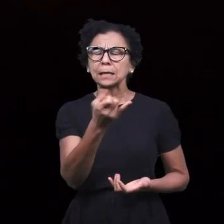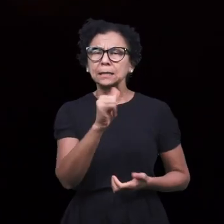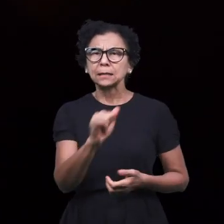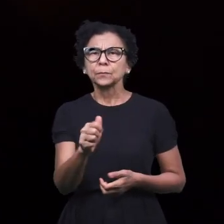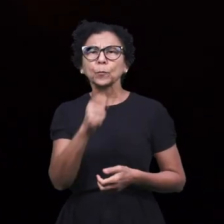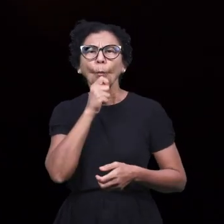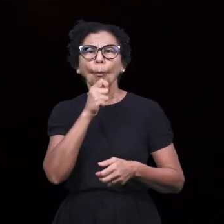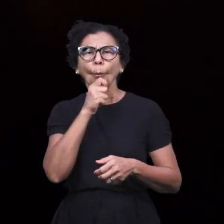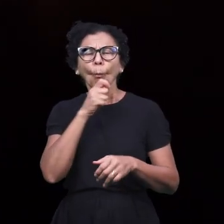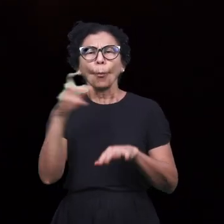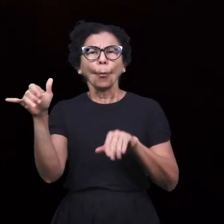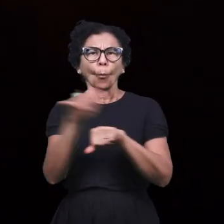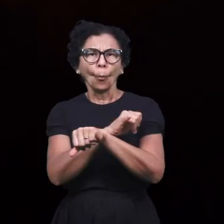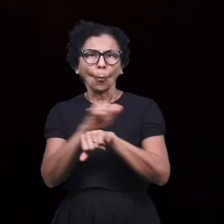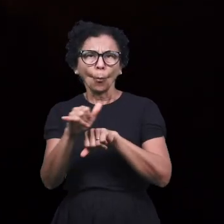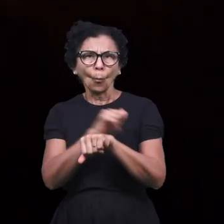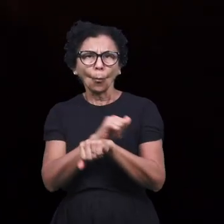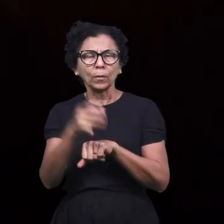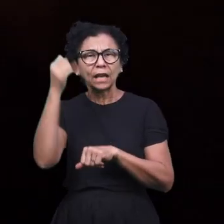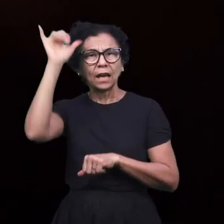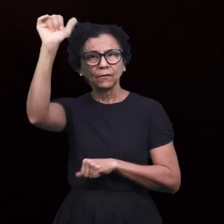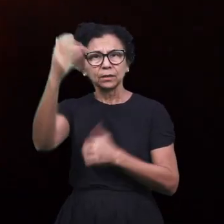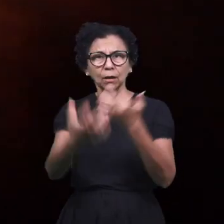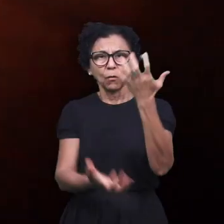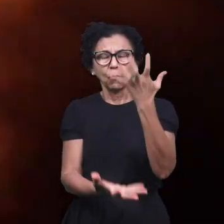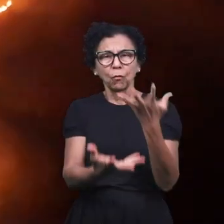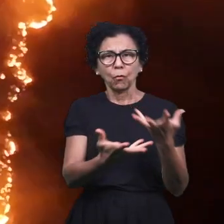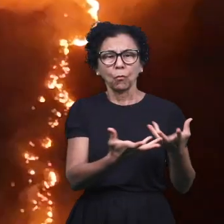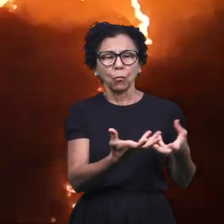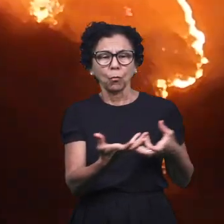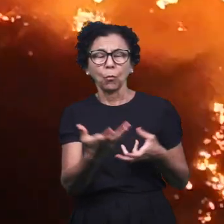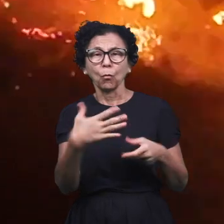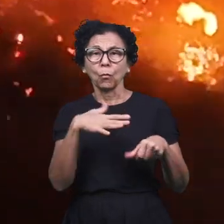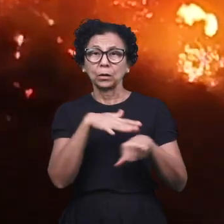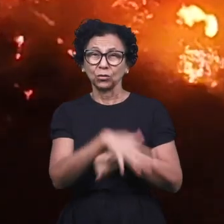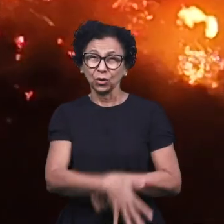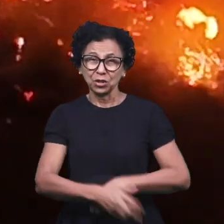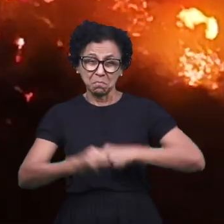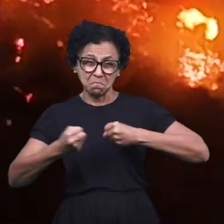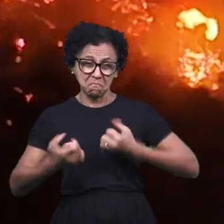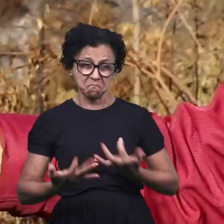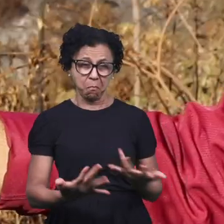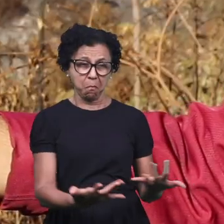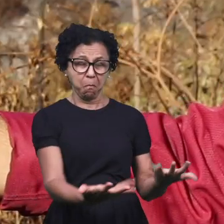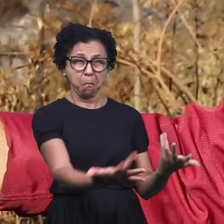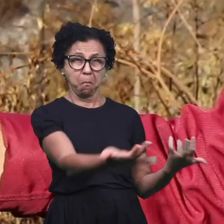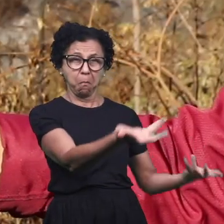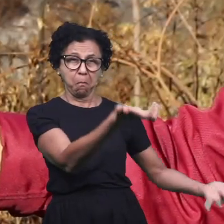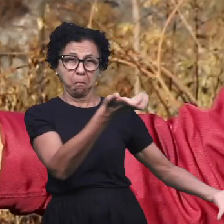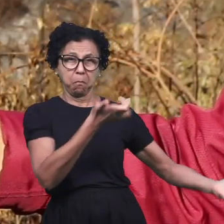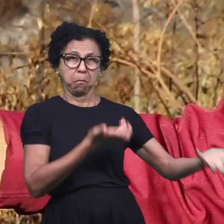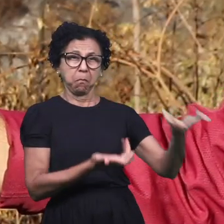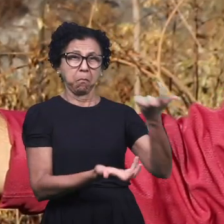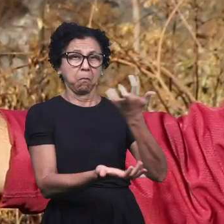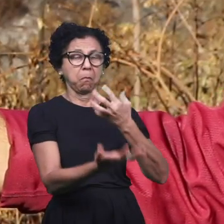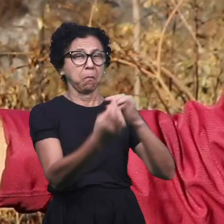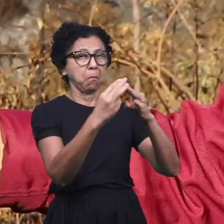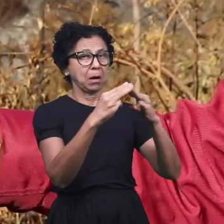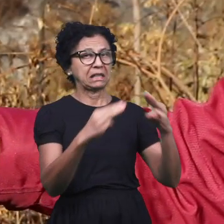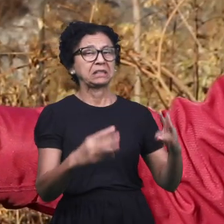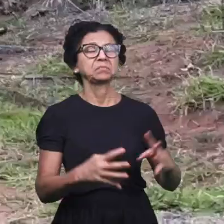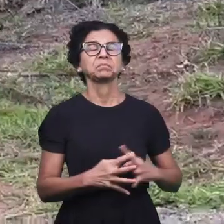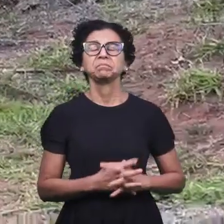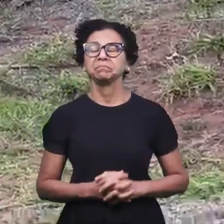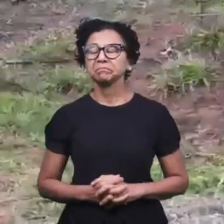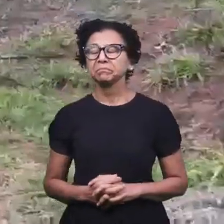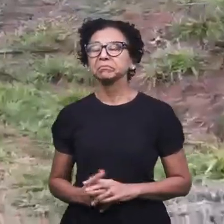e seria um impacto muito maior, né, quanto à questão aí de queimada dentro da nossa